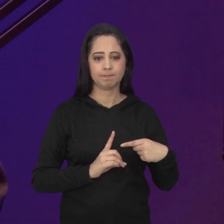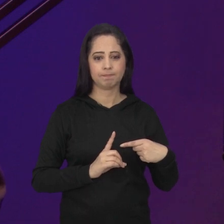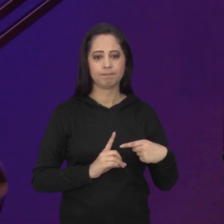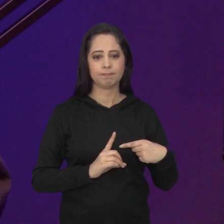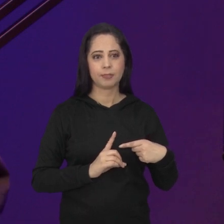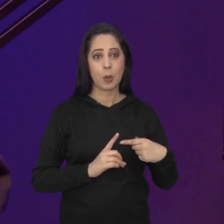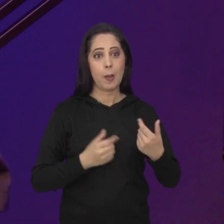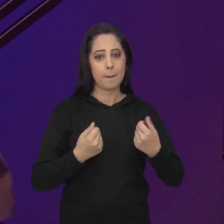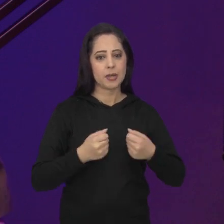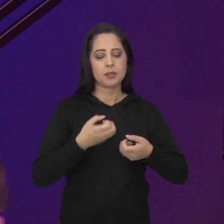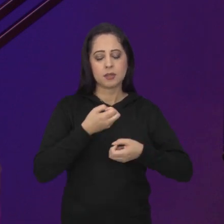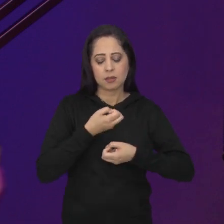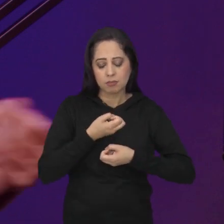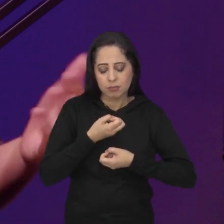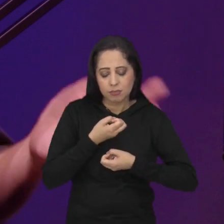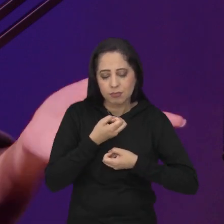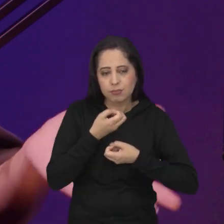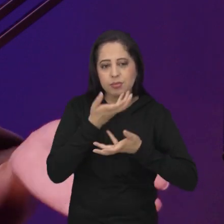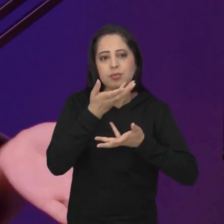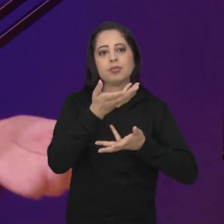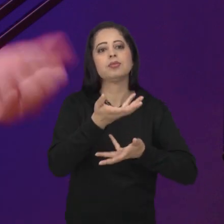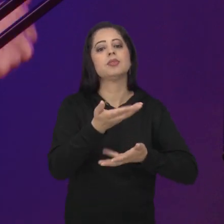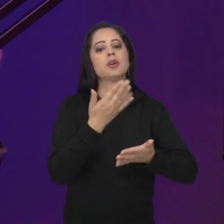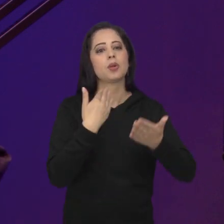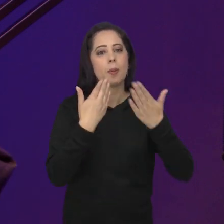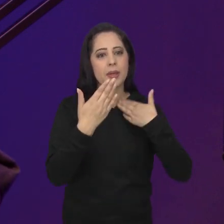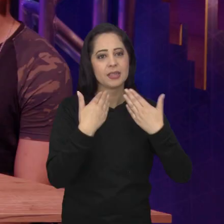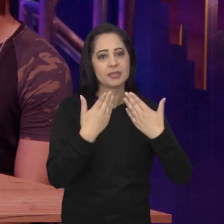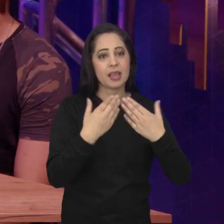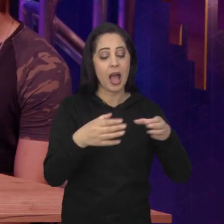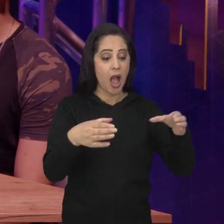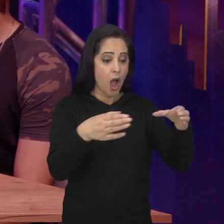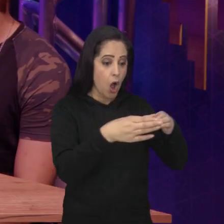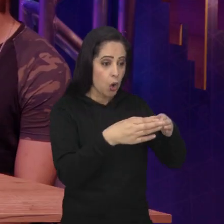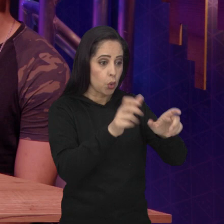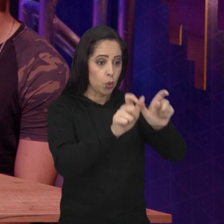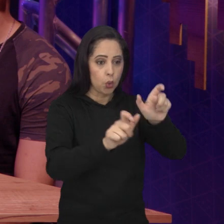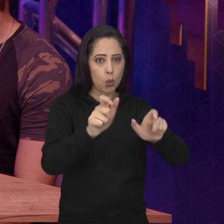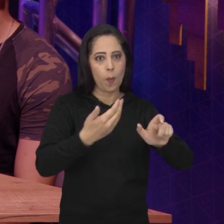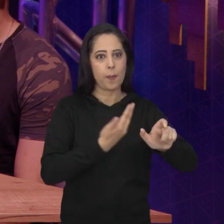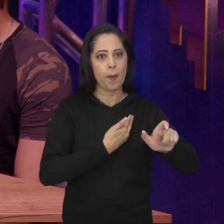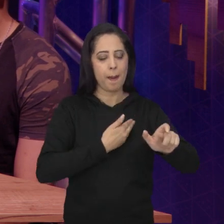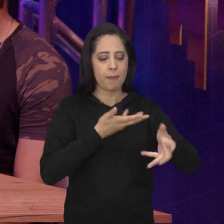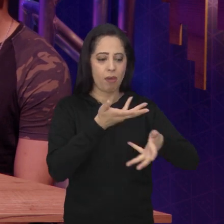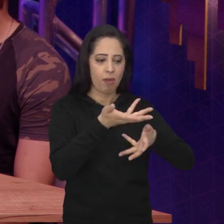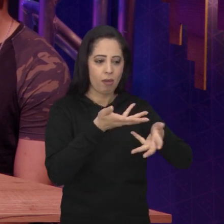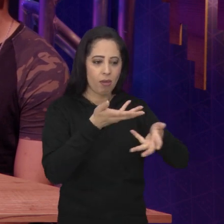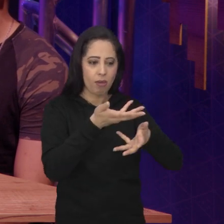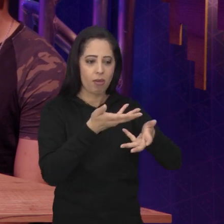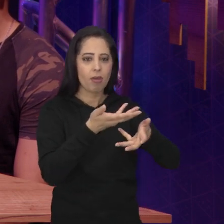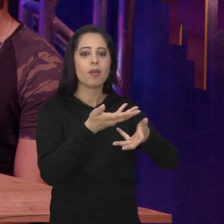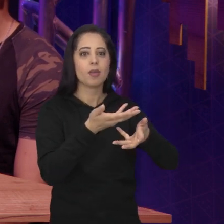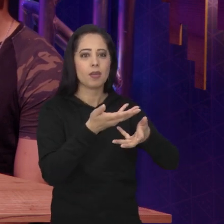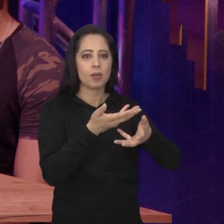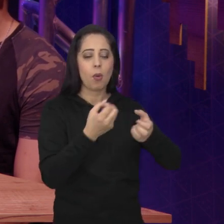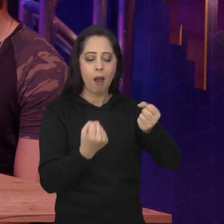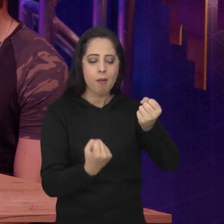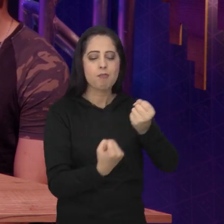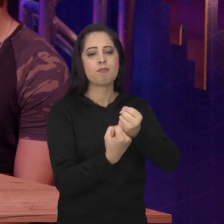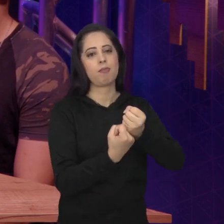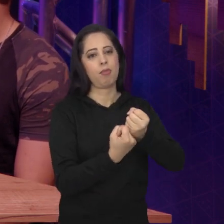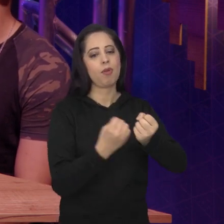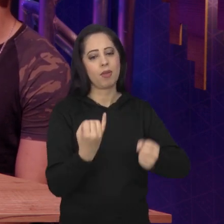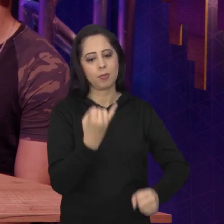acredito que a conversa, como você bem disse no outro bloco, ter grupos de amigos, né, ter pessoas próximas, ter essa